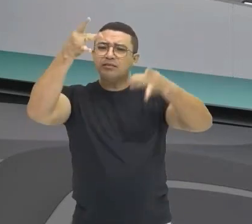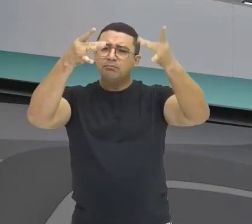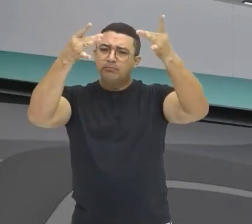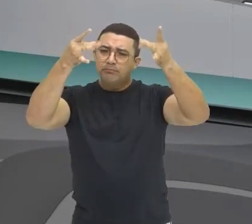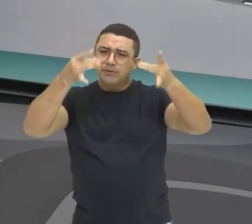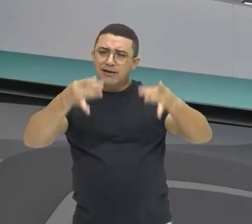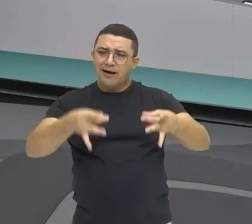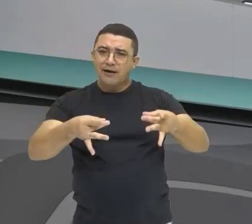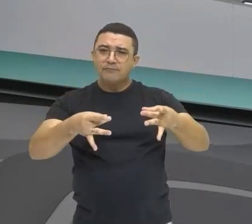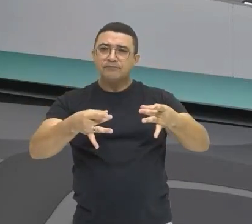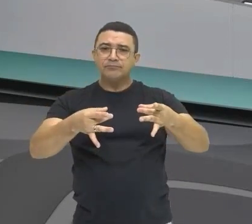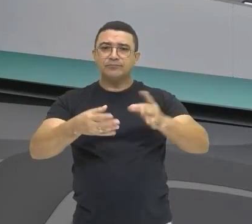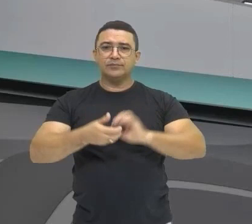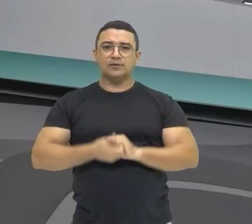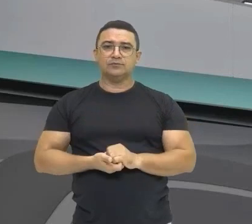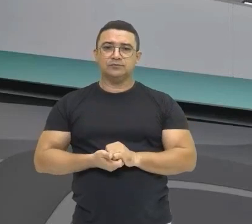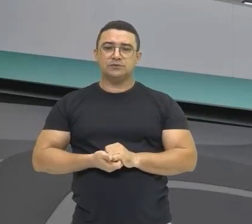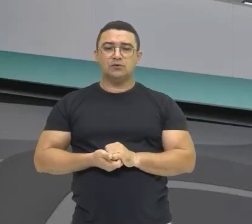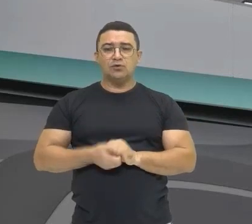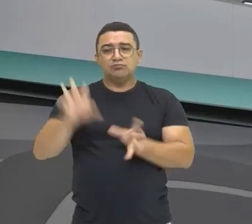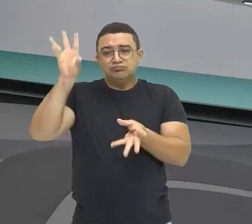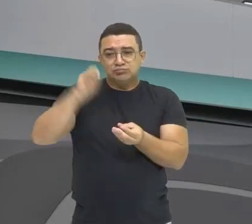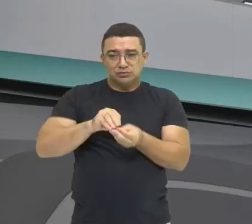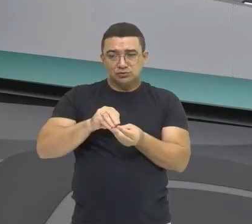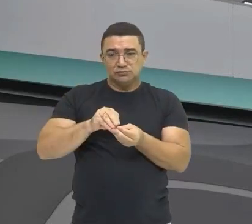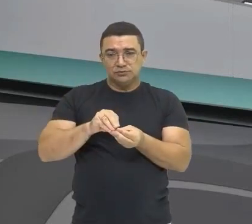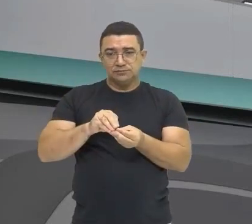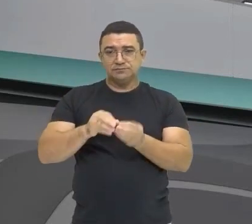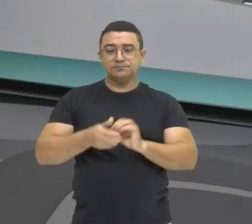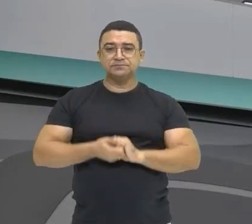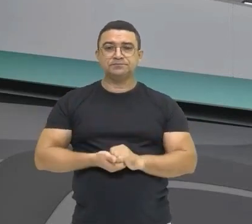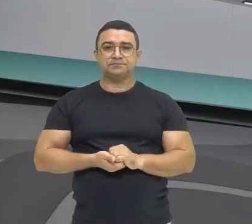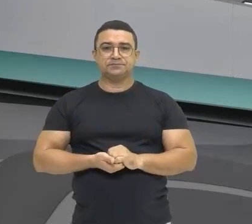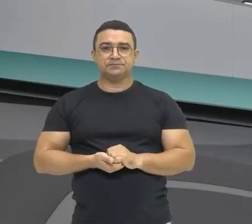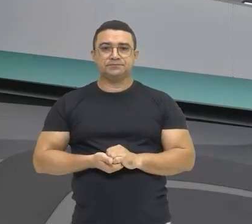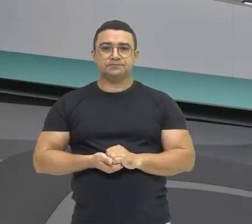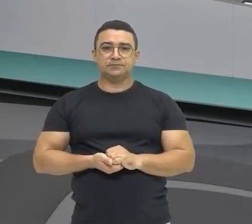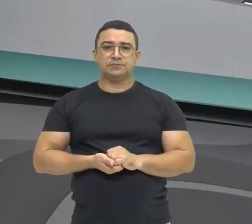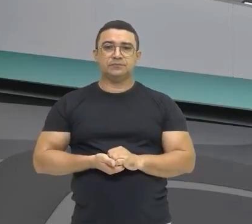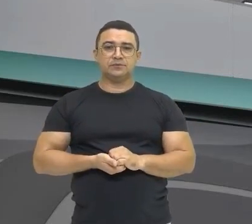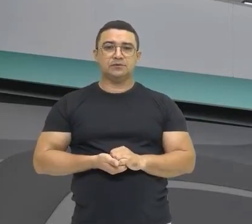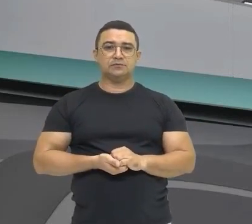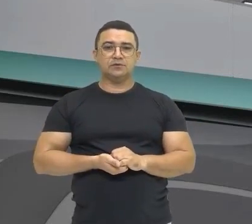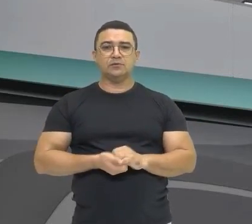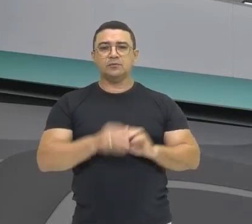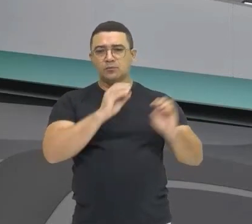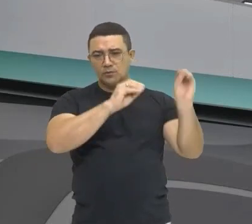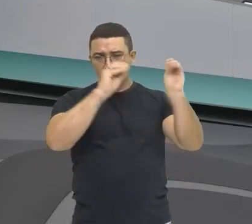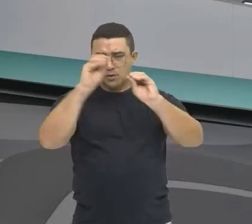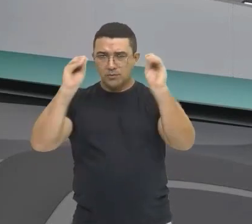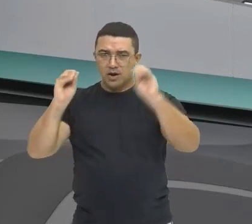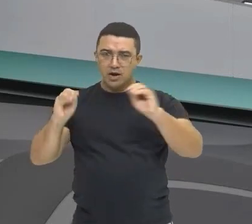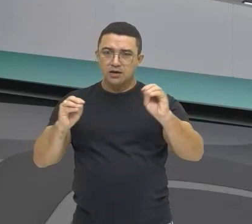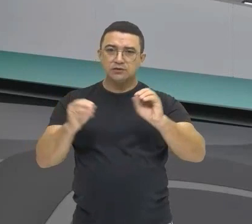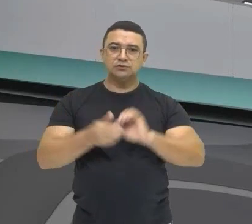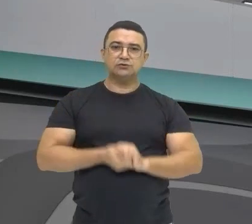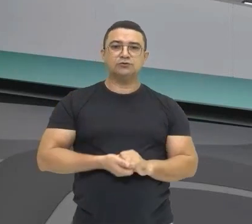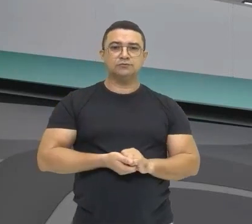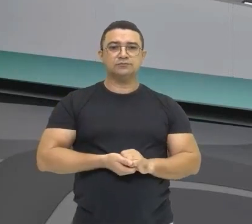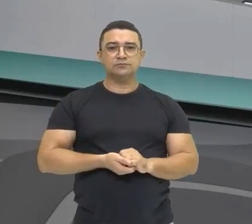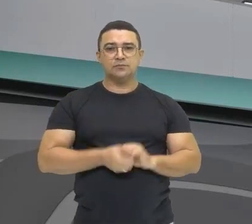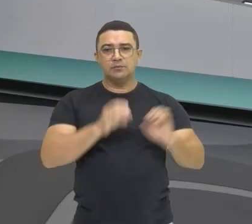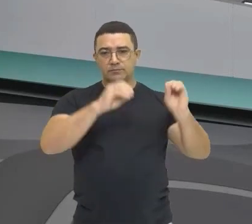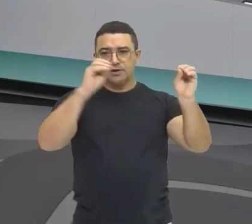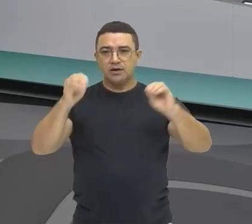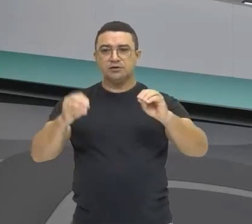assim pelo miúdo, né? Um pouco. Beijo, termina, aqui já é o final da carta, beijo